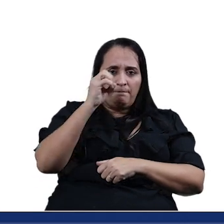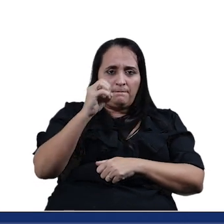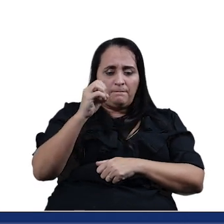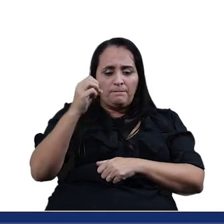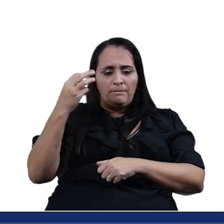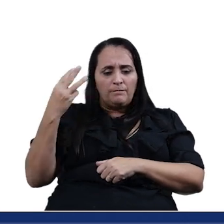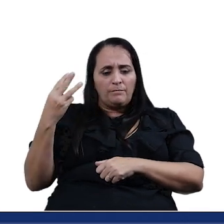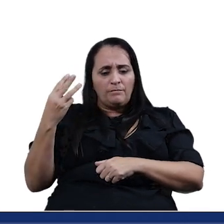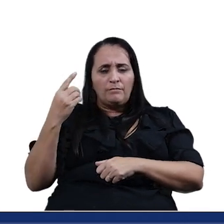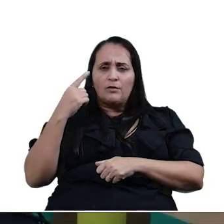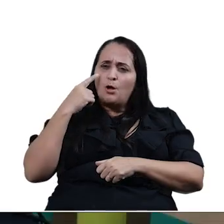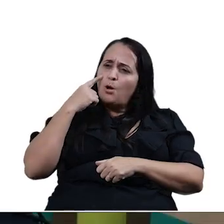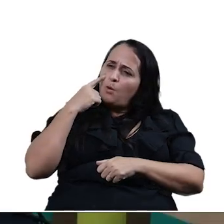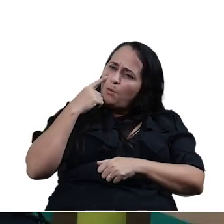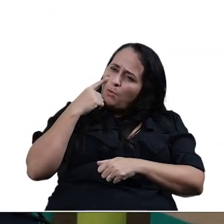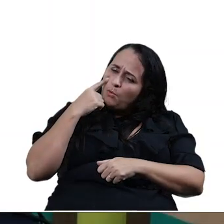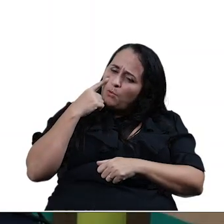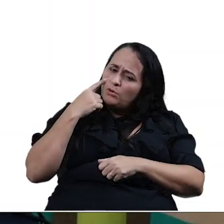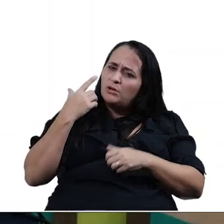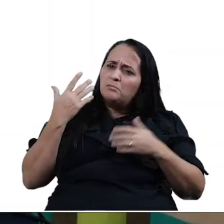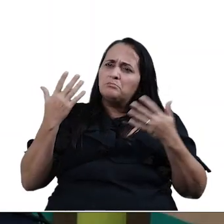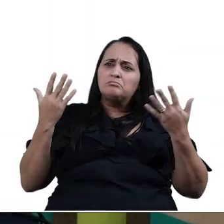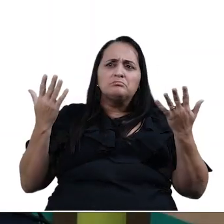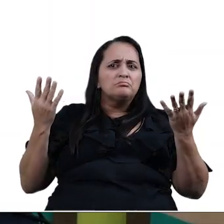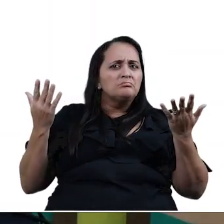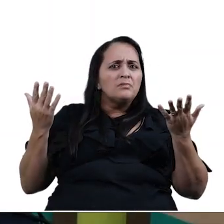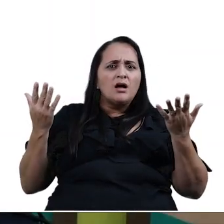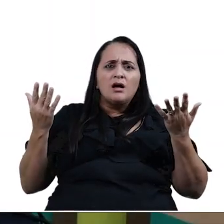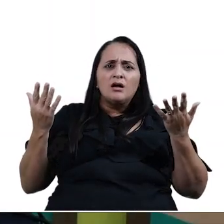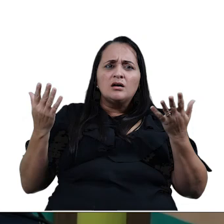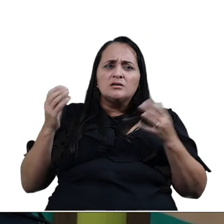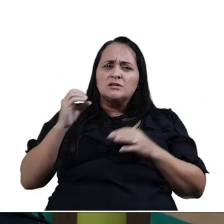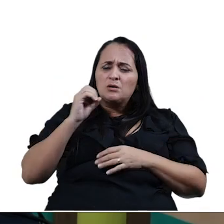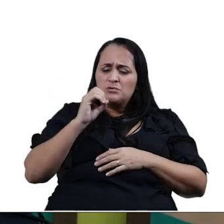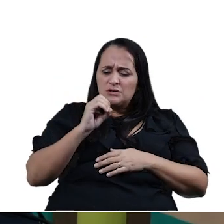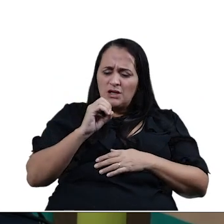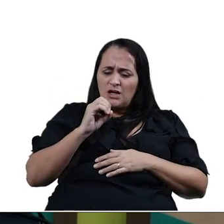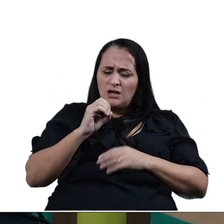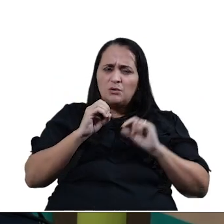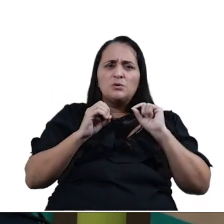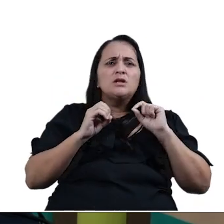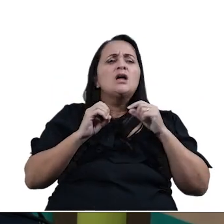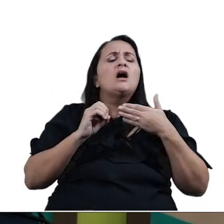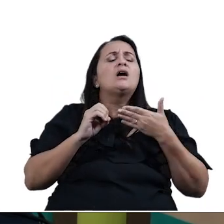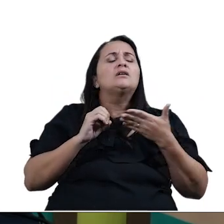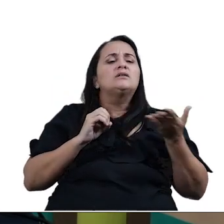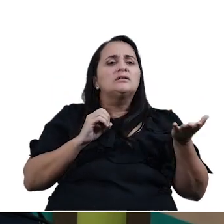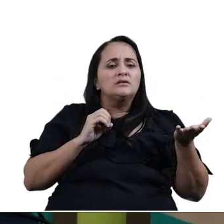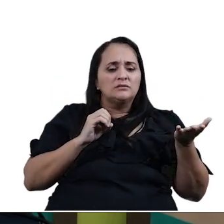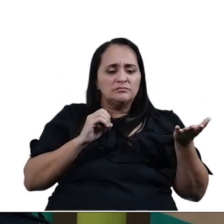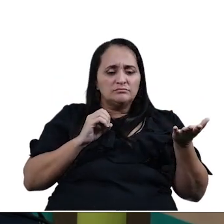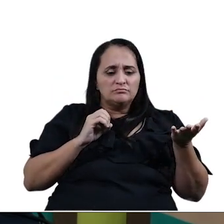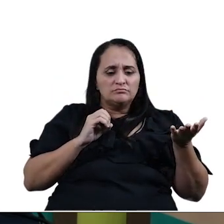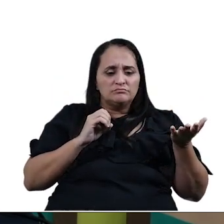603. Olha, Pro, mas na ordem das dezenas tem um zero. E